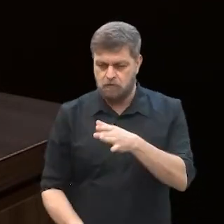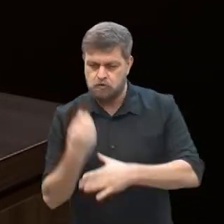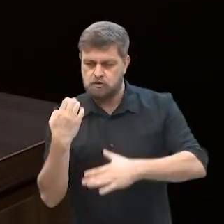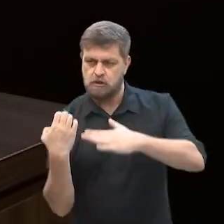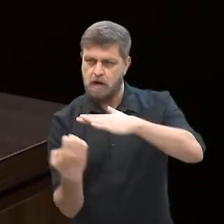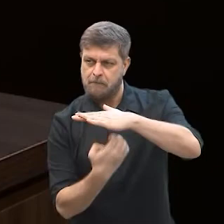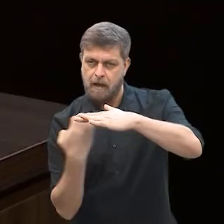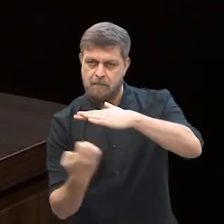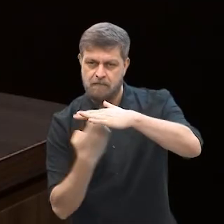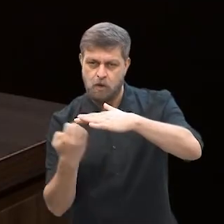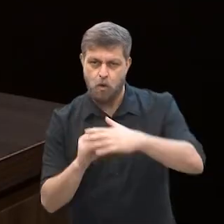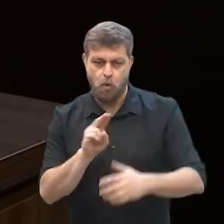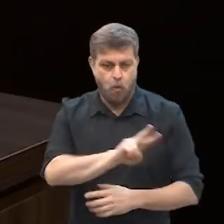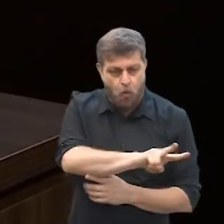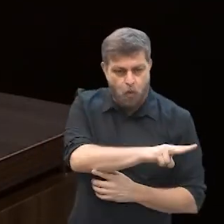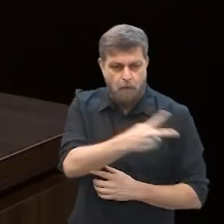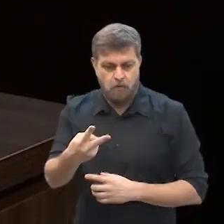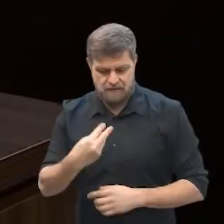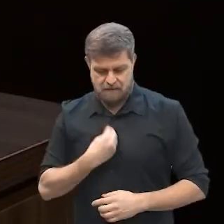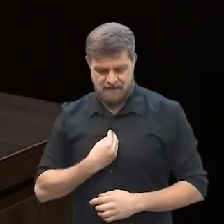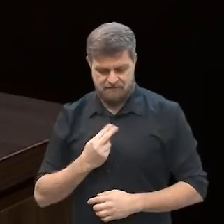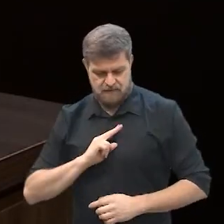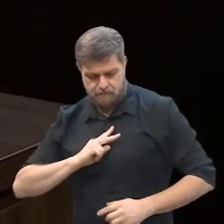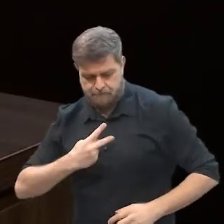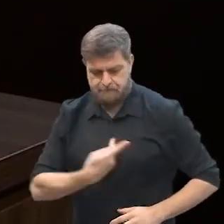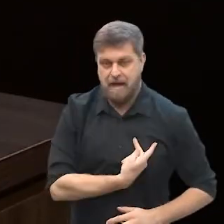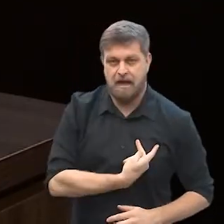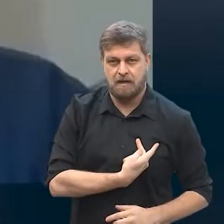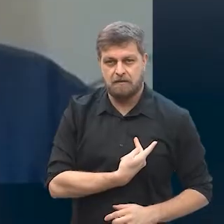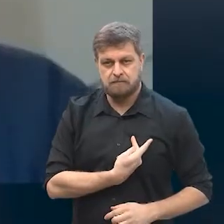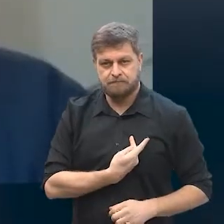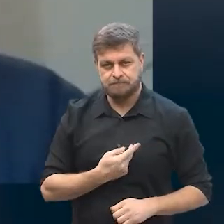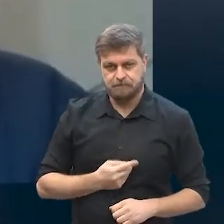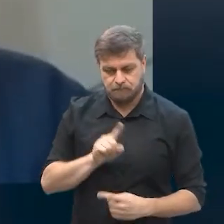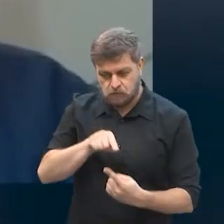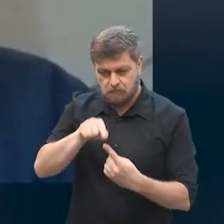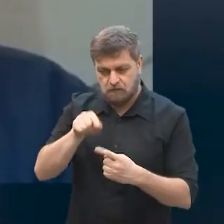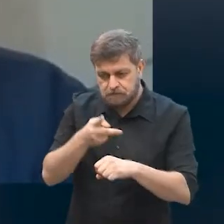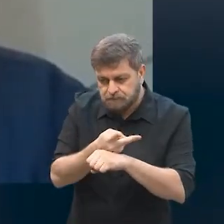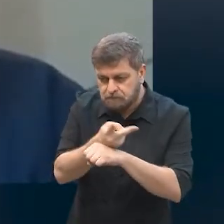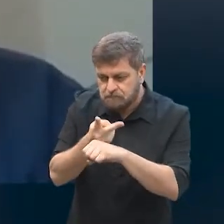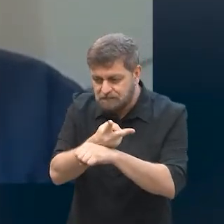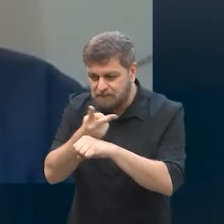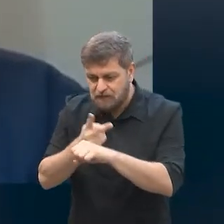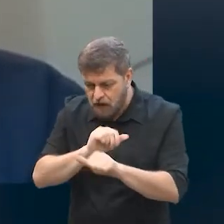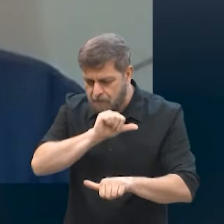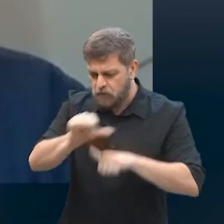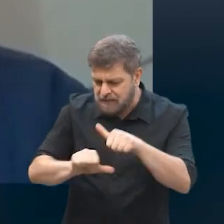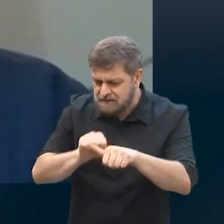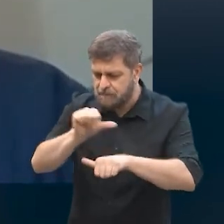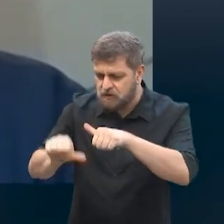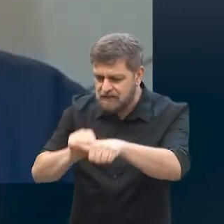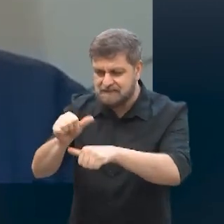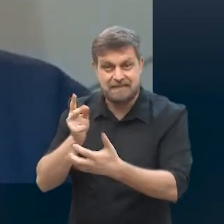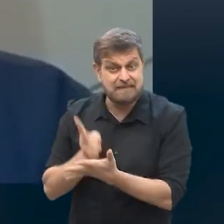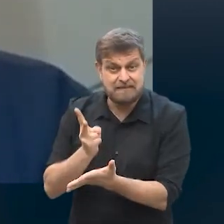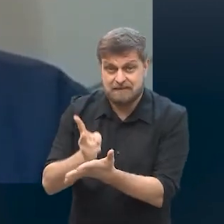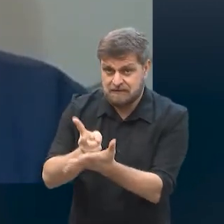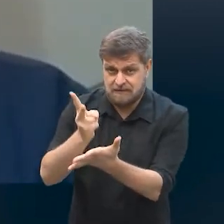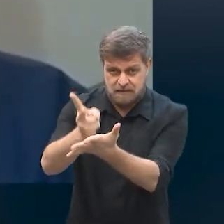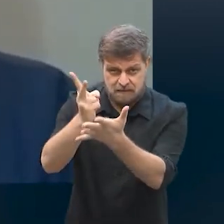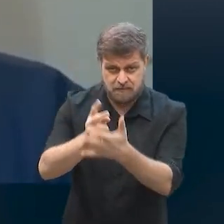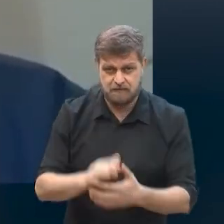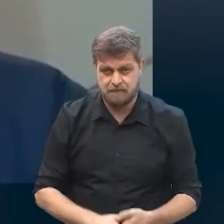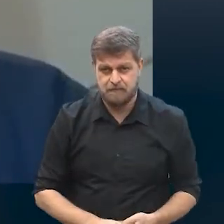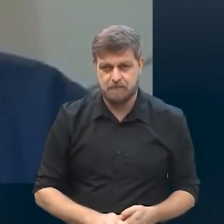de fazer uma mudança na tua vida, você procura mudanças o tempo todo.